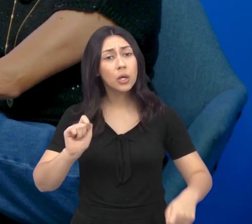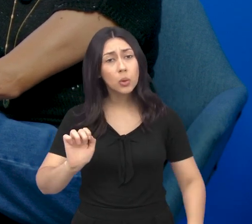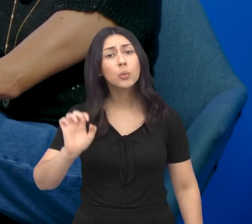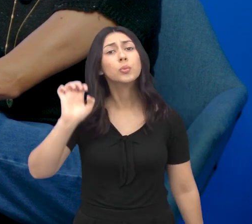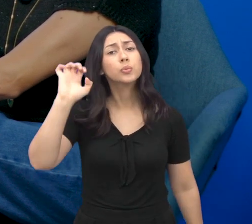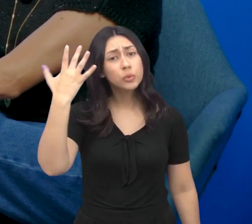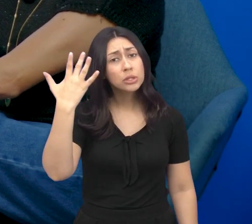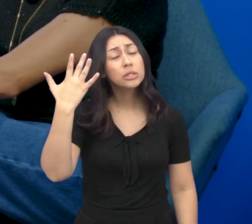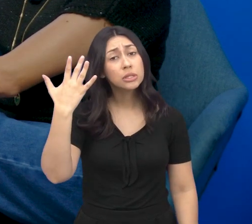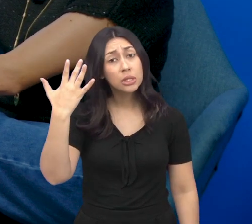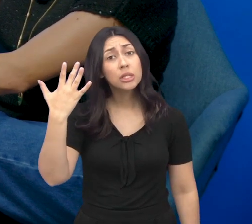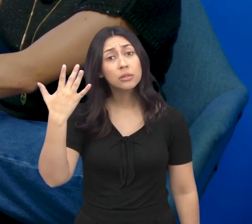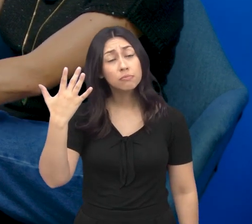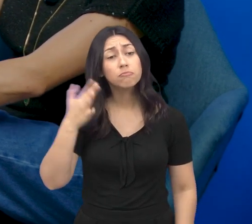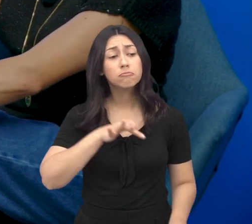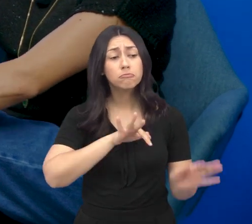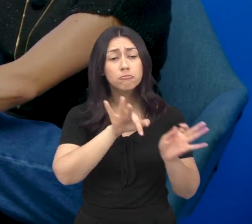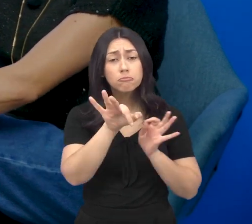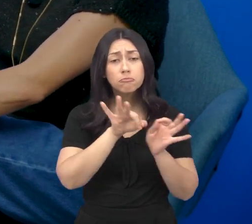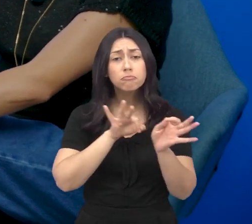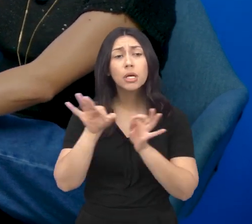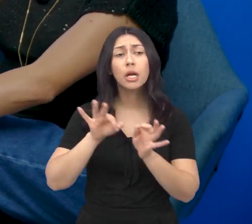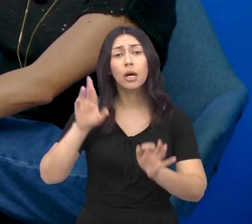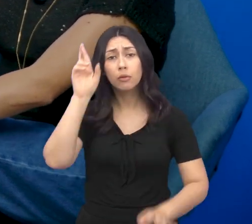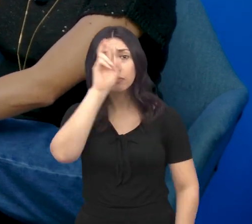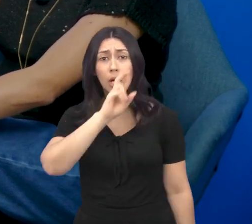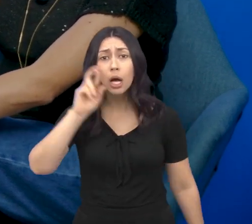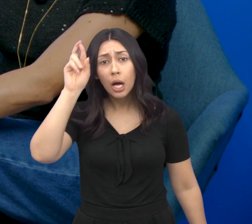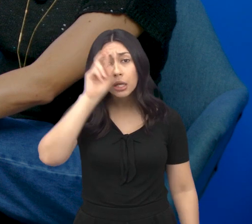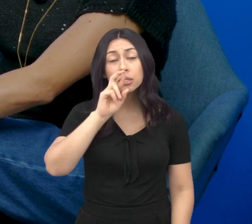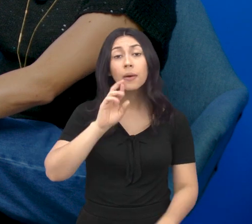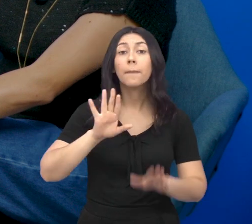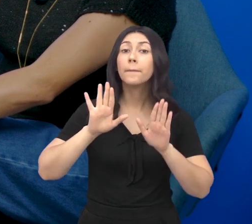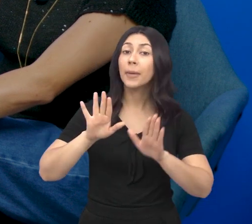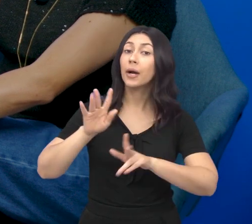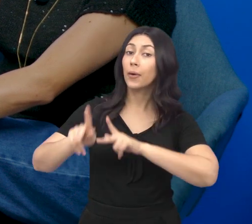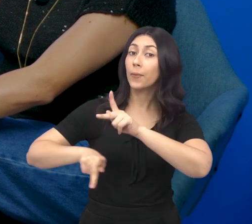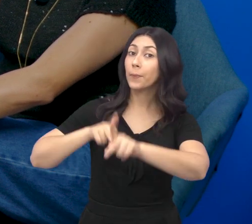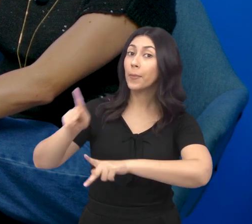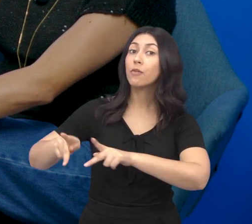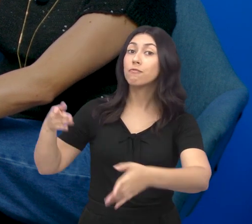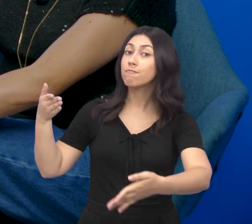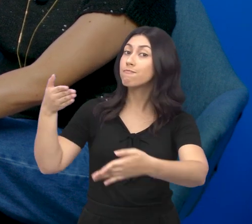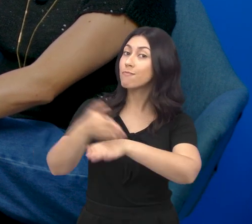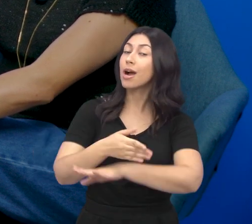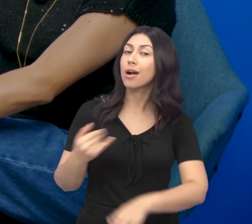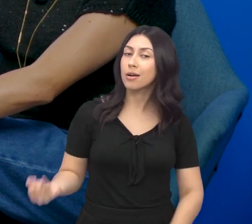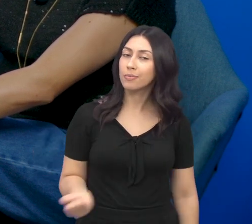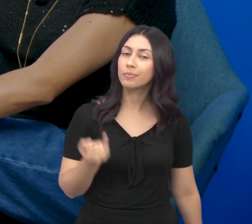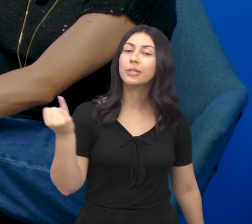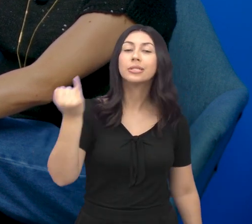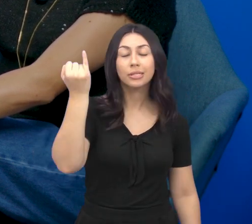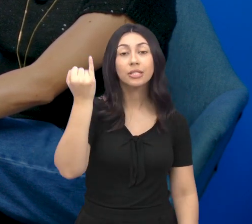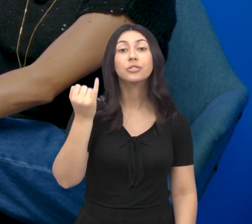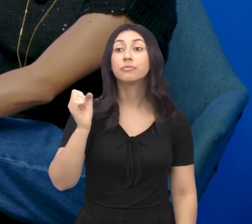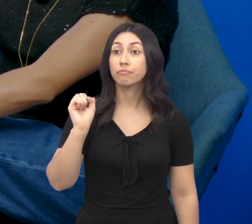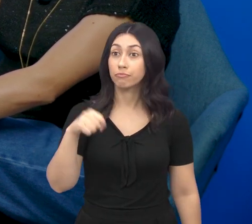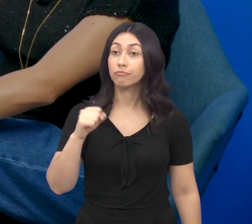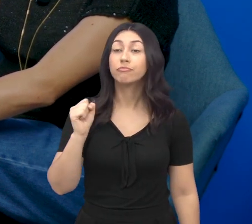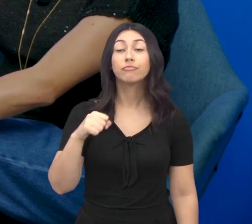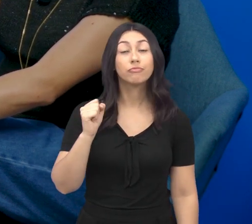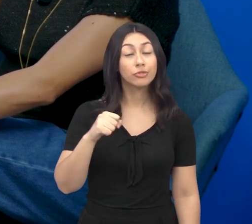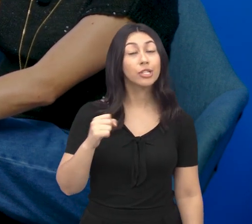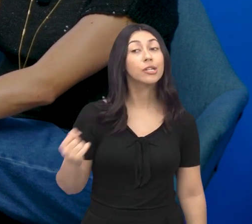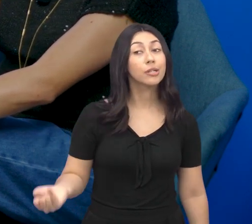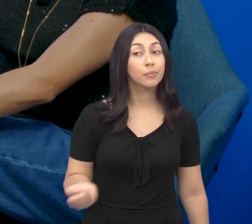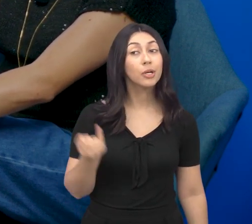funcionar, né? É feito para funcionar, tem a sua própria fiscalização, mas a participação popular, claro que é indispensável. Importantíssimo,